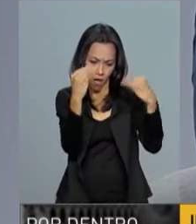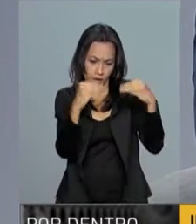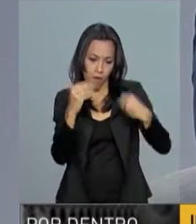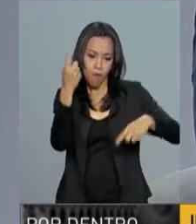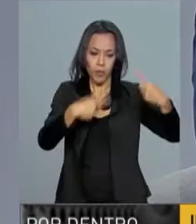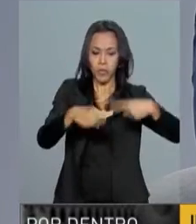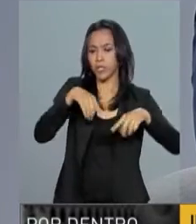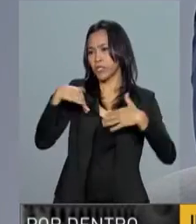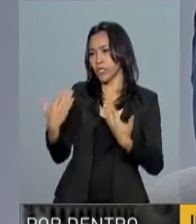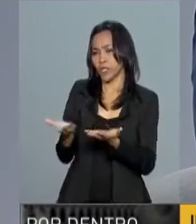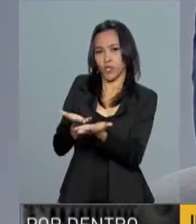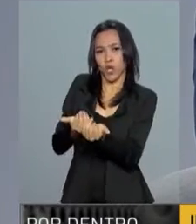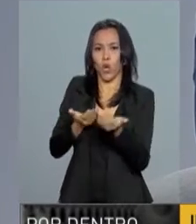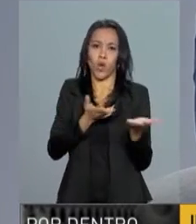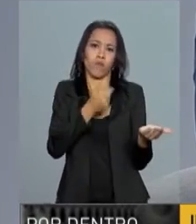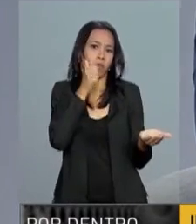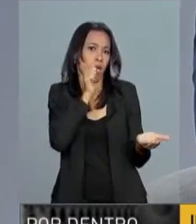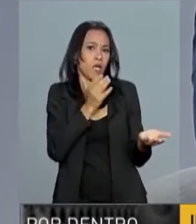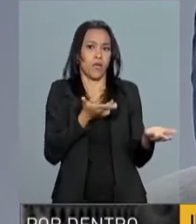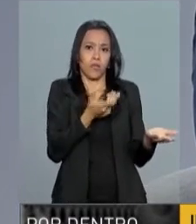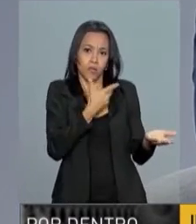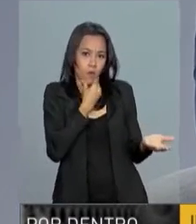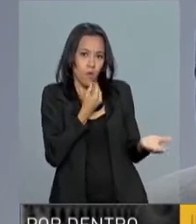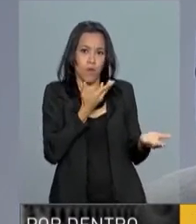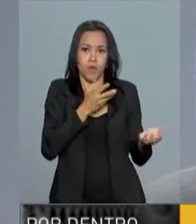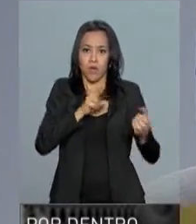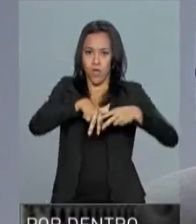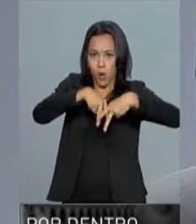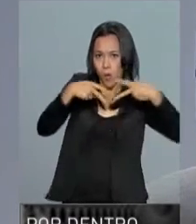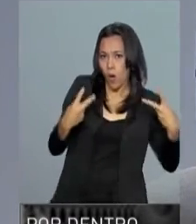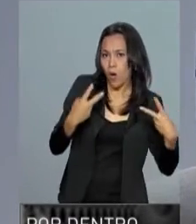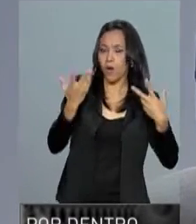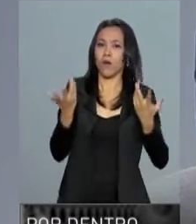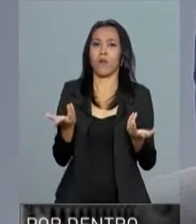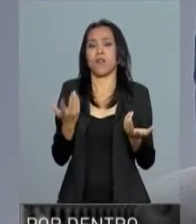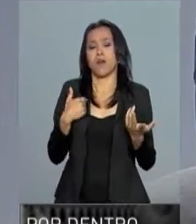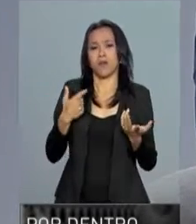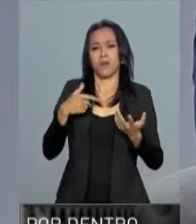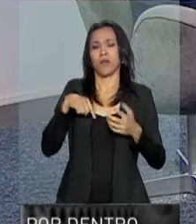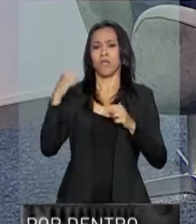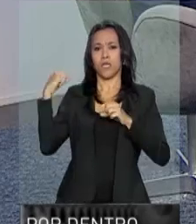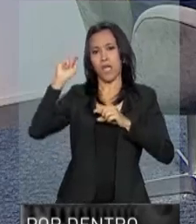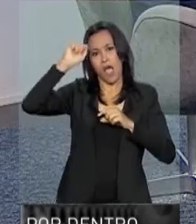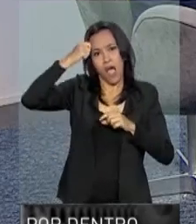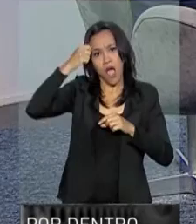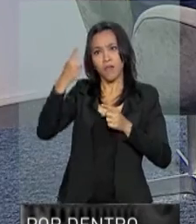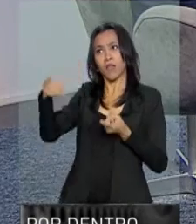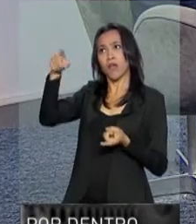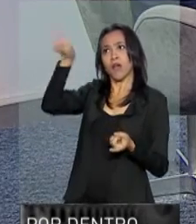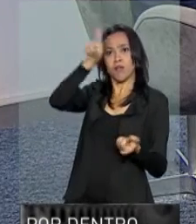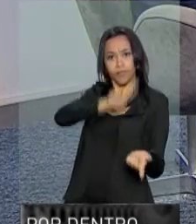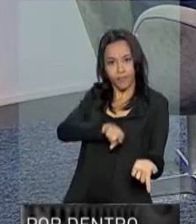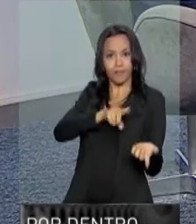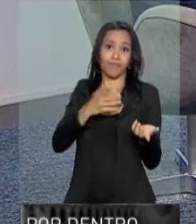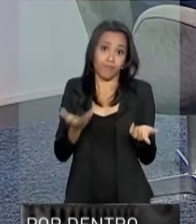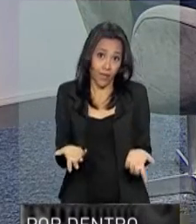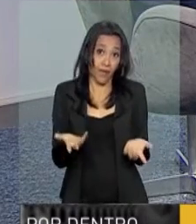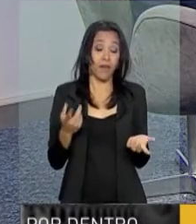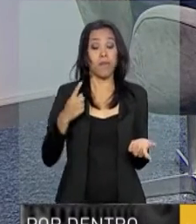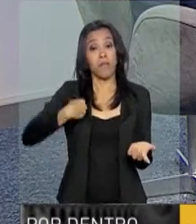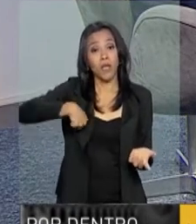as mulheres negras para os jovens de euros população quilombola se ele Jorge e matriz africana as comunidades tradicionais né